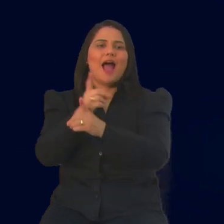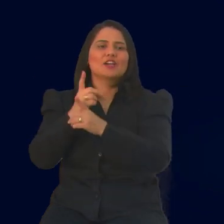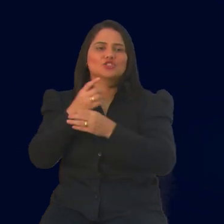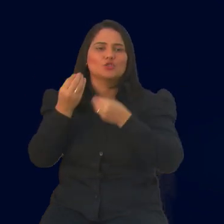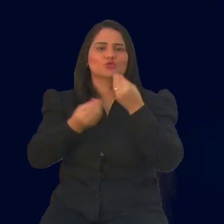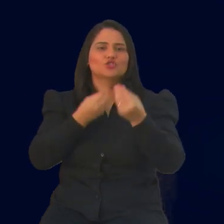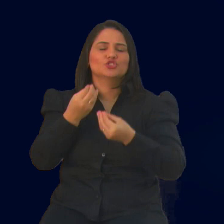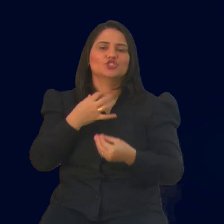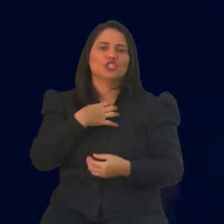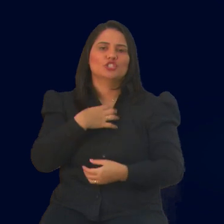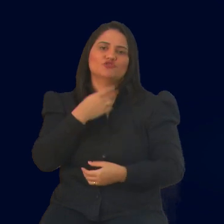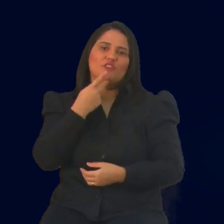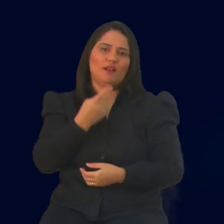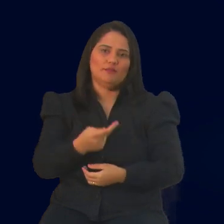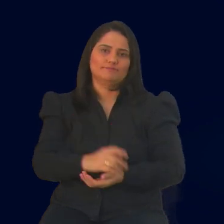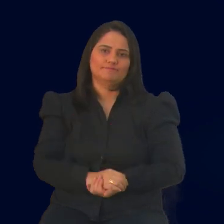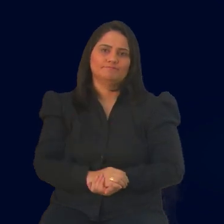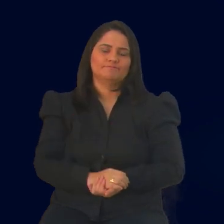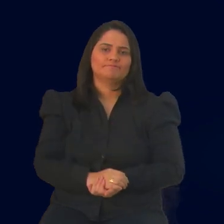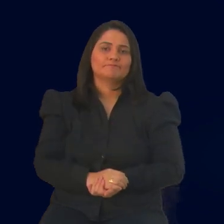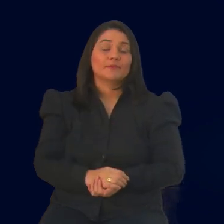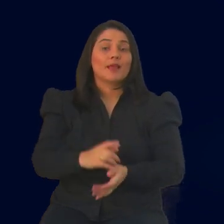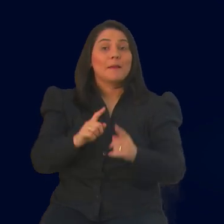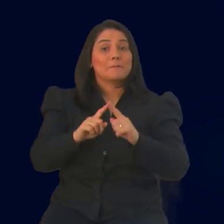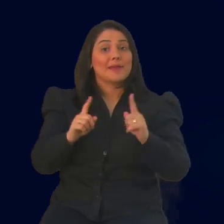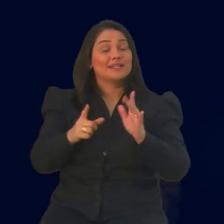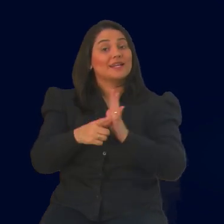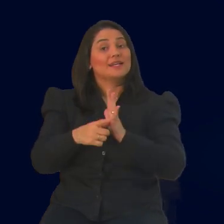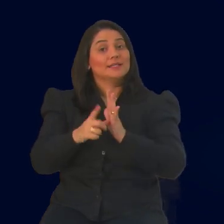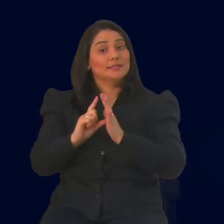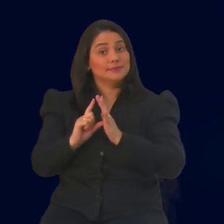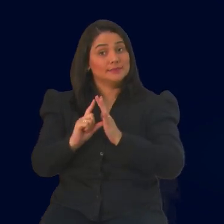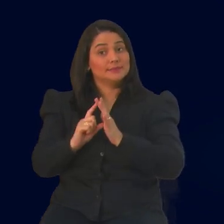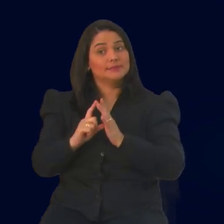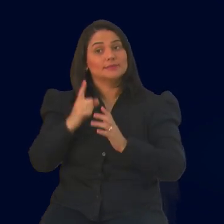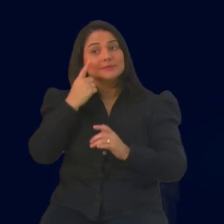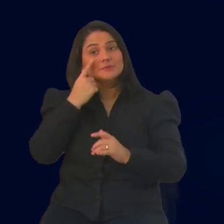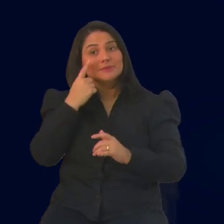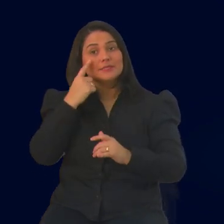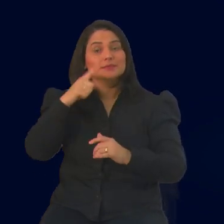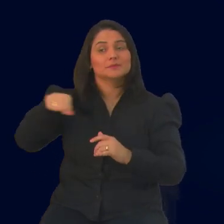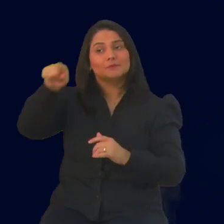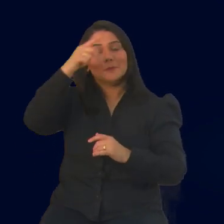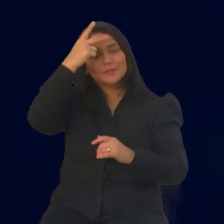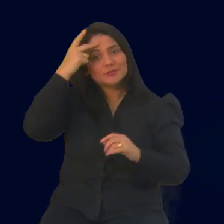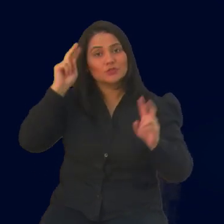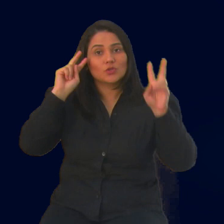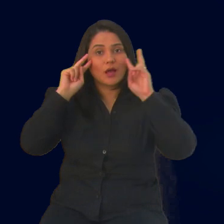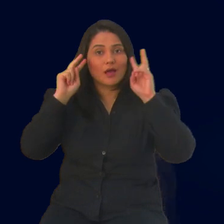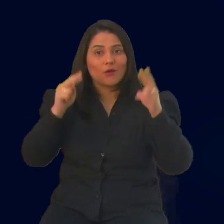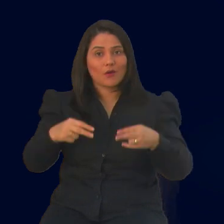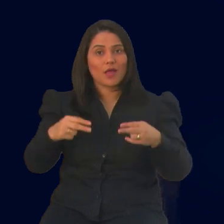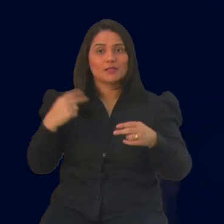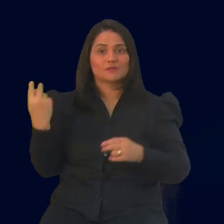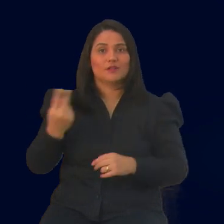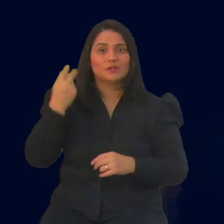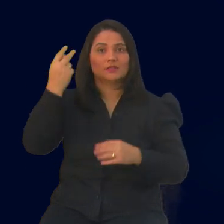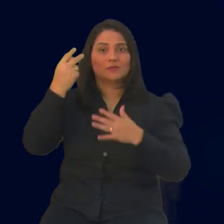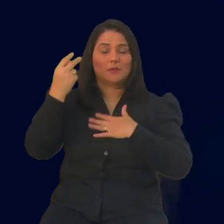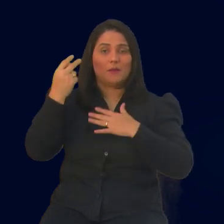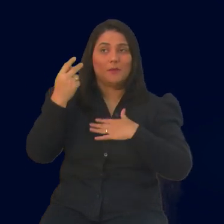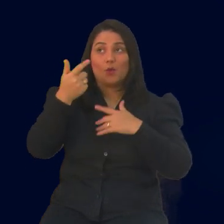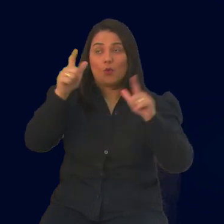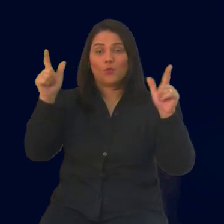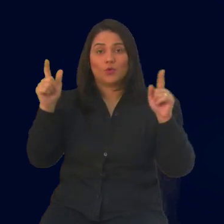Mas antes de nós buscarmos o reconhecimento dos outros e a valorização dos outros,